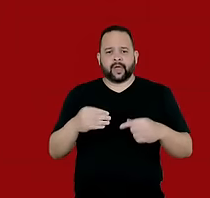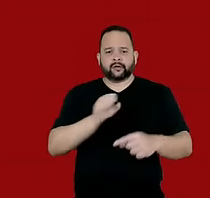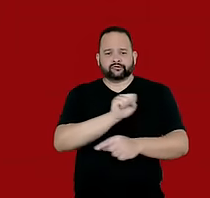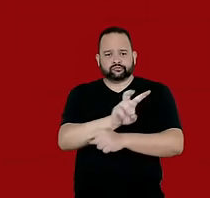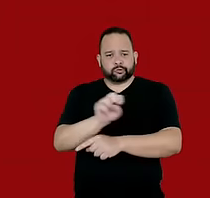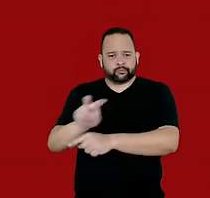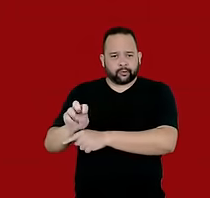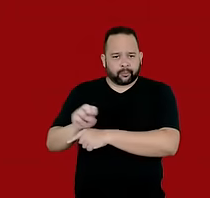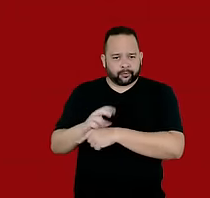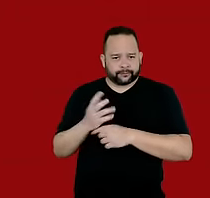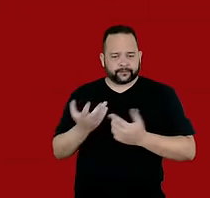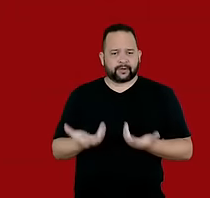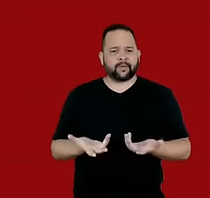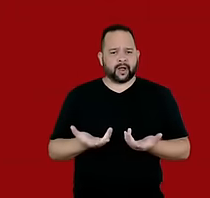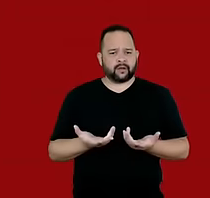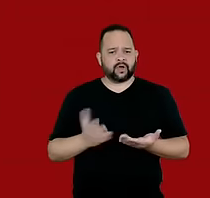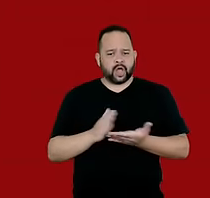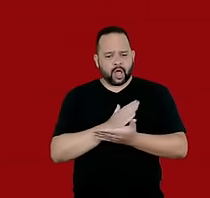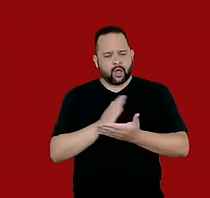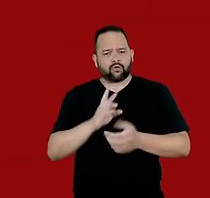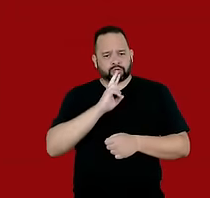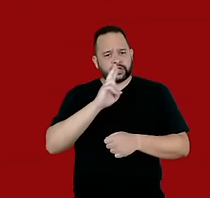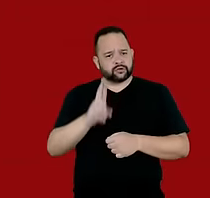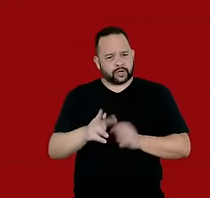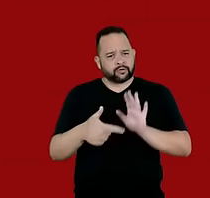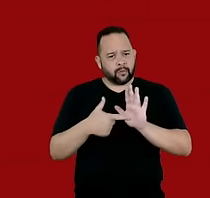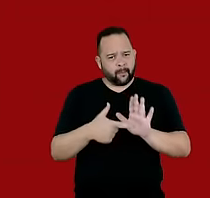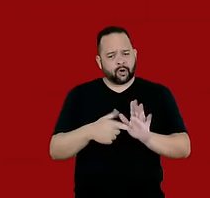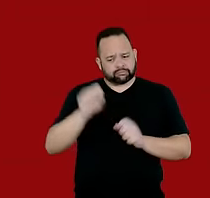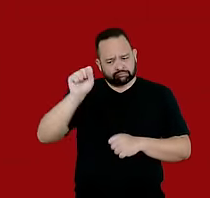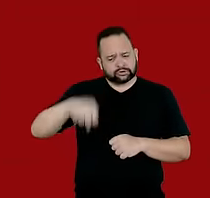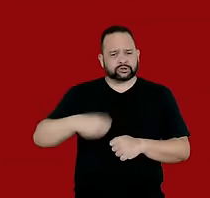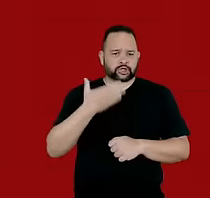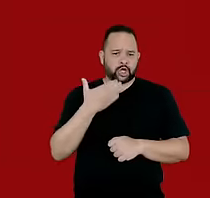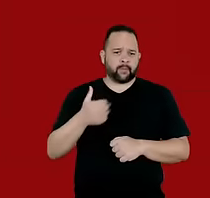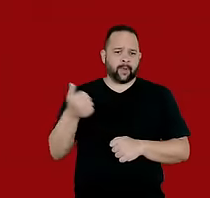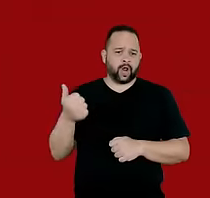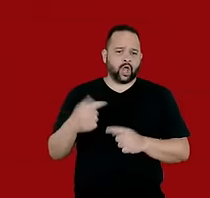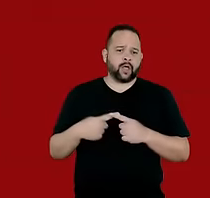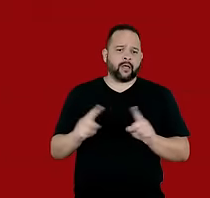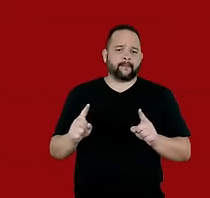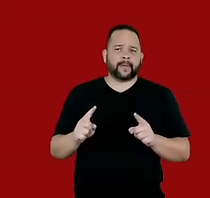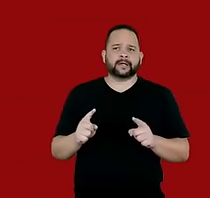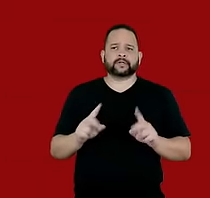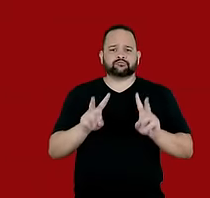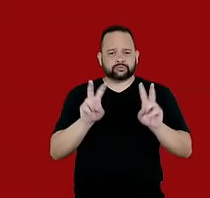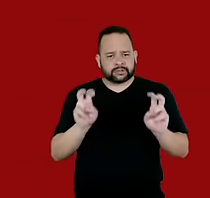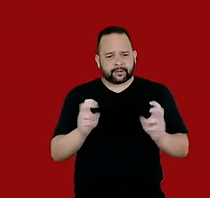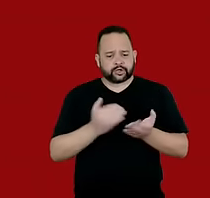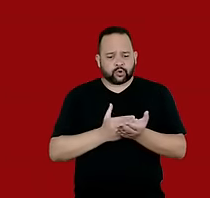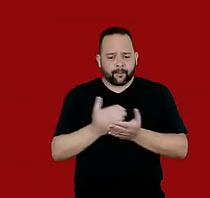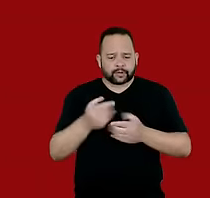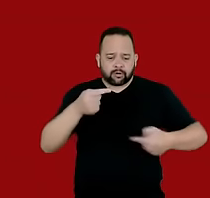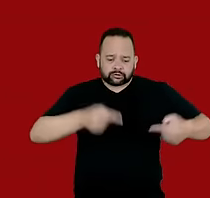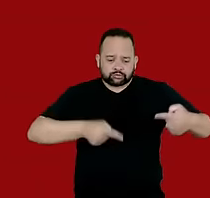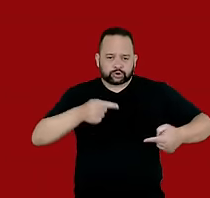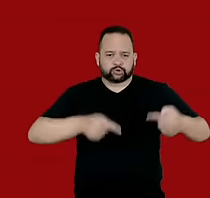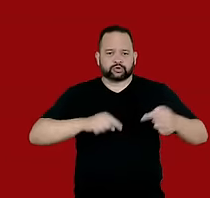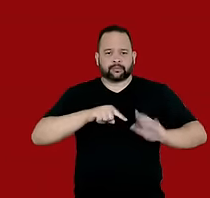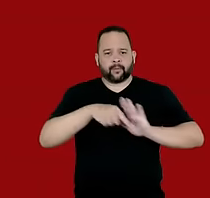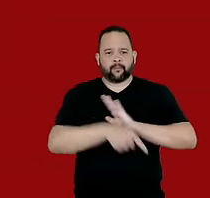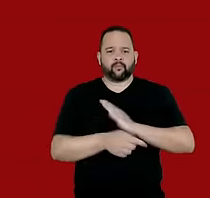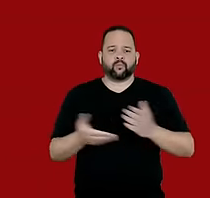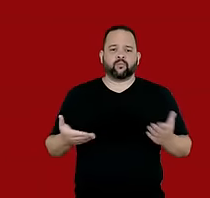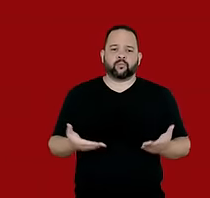melhorou eh e eu acho que isso é um tema que começou a ficar um pouco mais recorrente agora eh